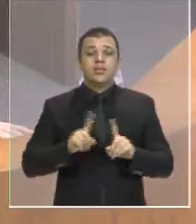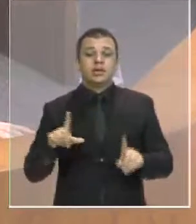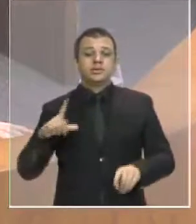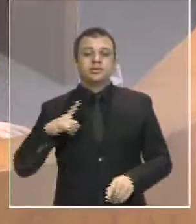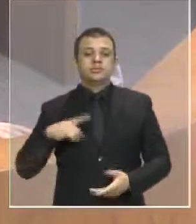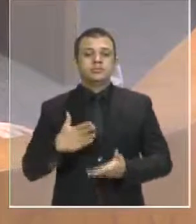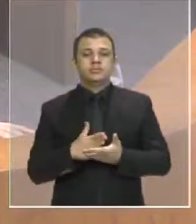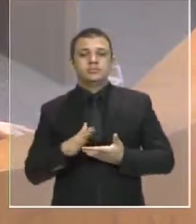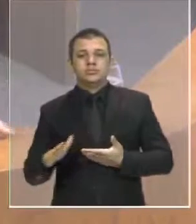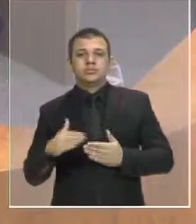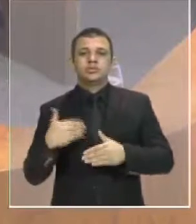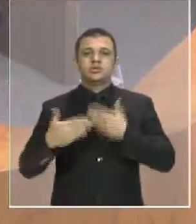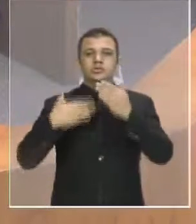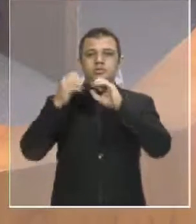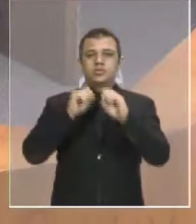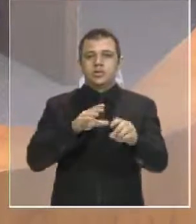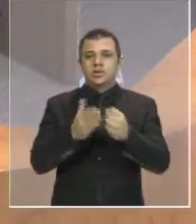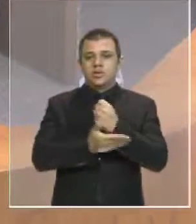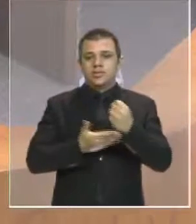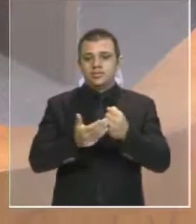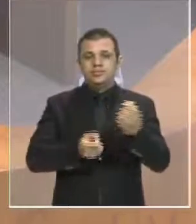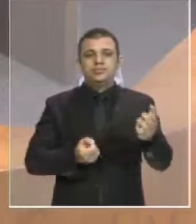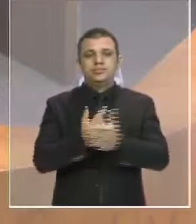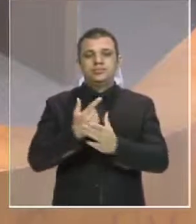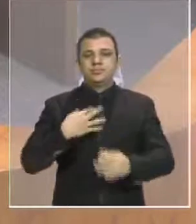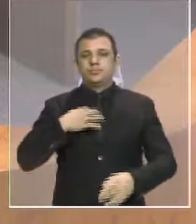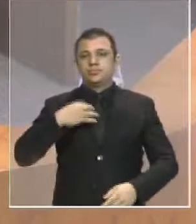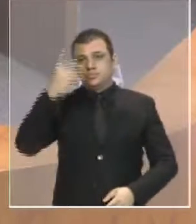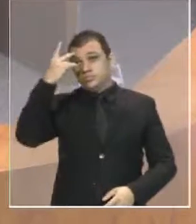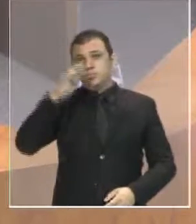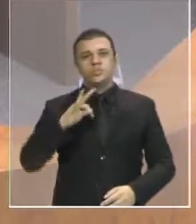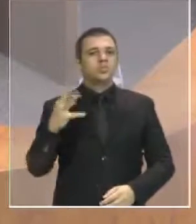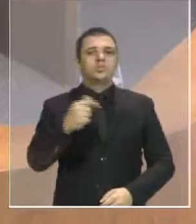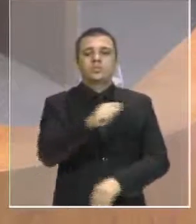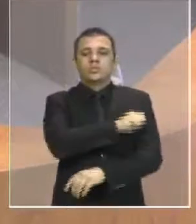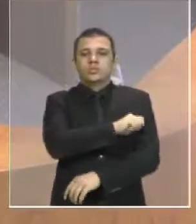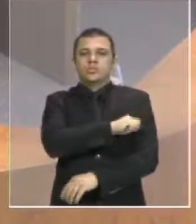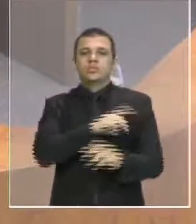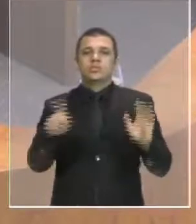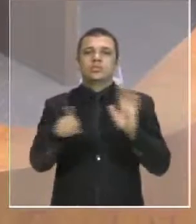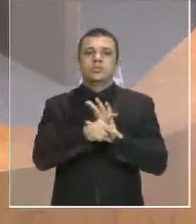básica, comprou fardamento para todos os alunos da rede municipal.